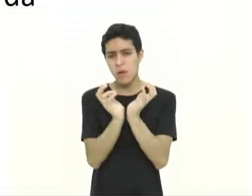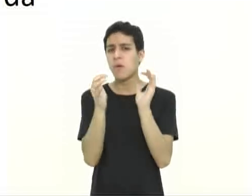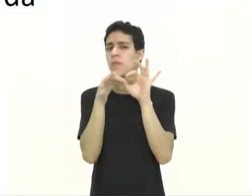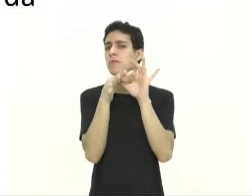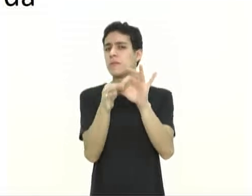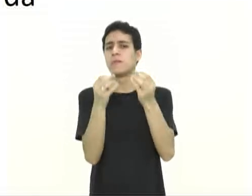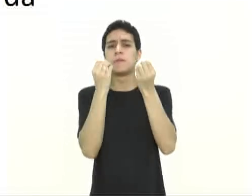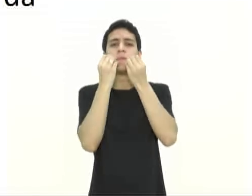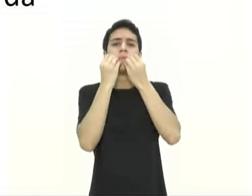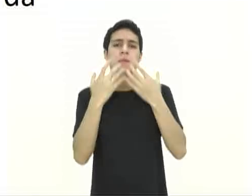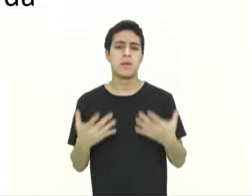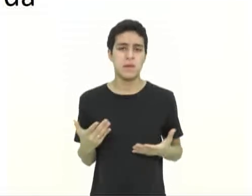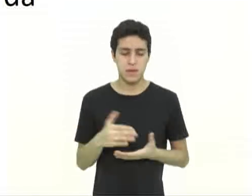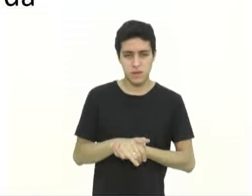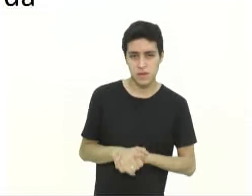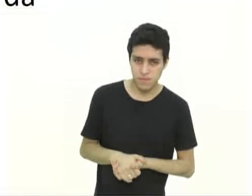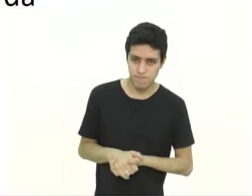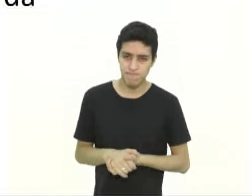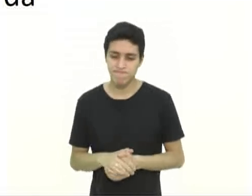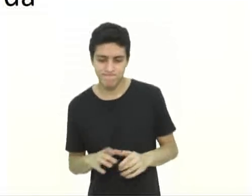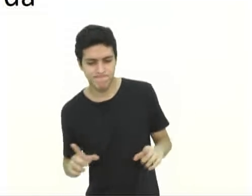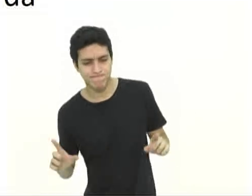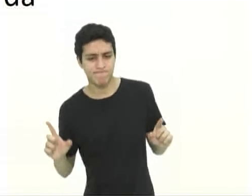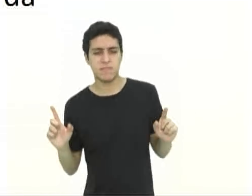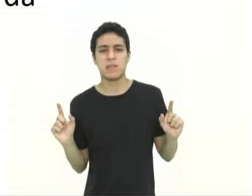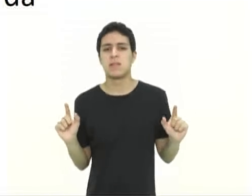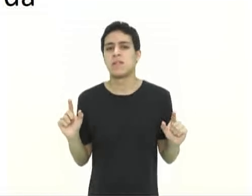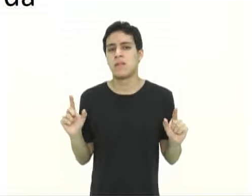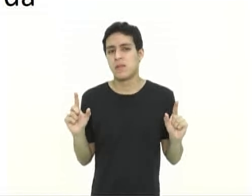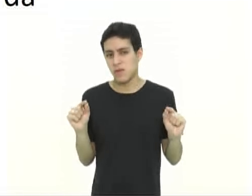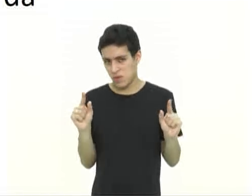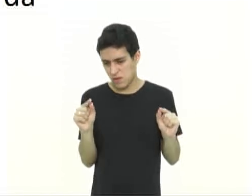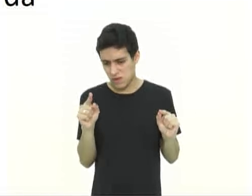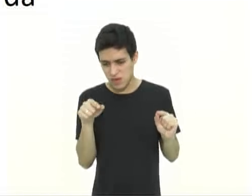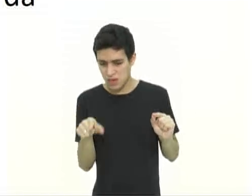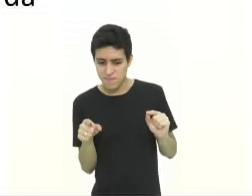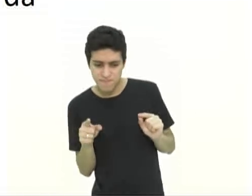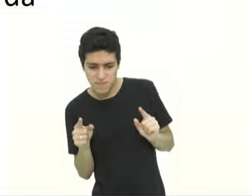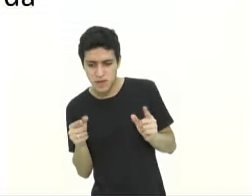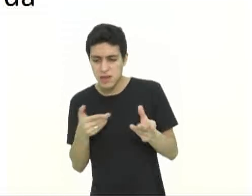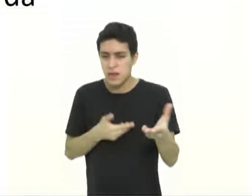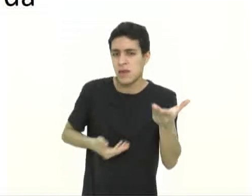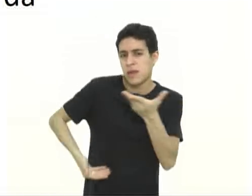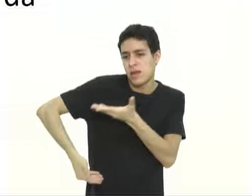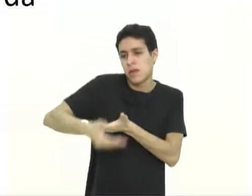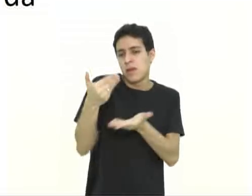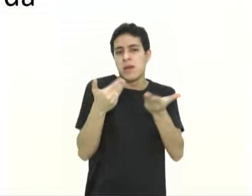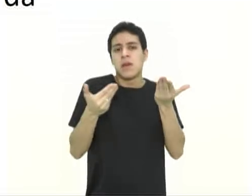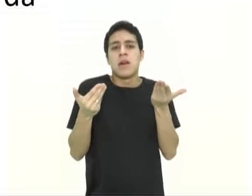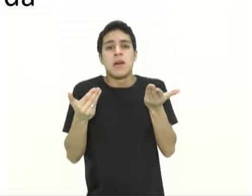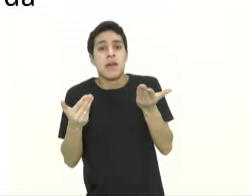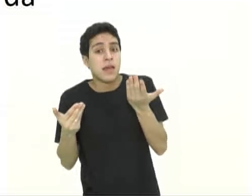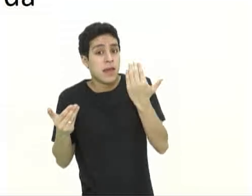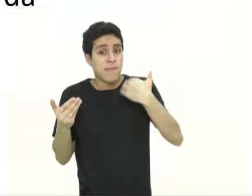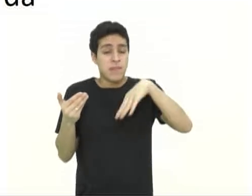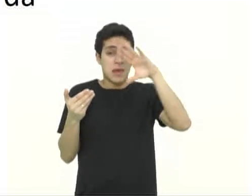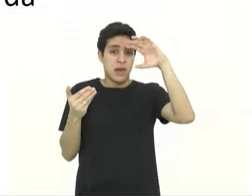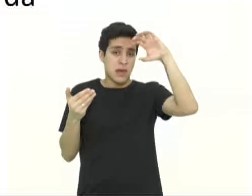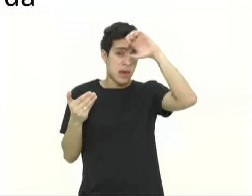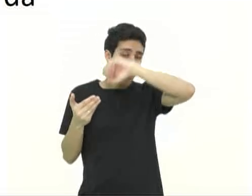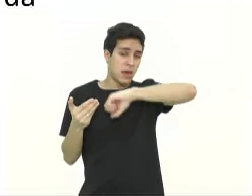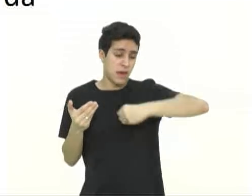coeso. O que leva esse investimento, essa troca de experiências? Torna a aprendizagem ao longo da vida